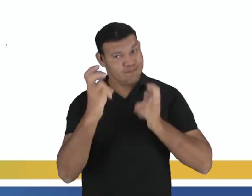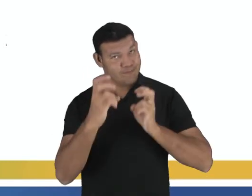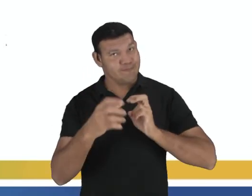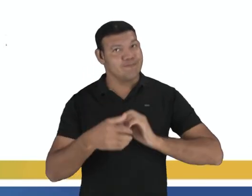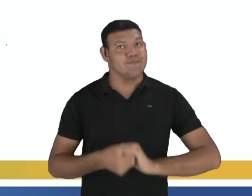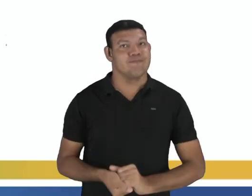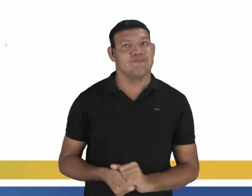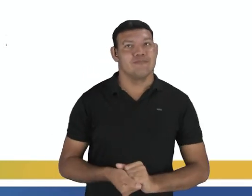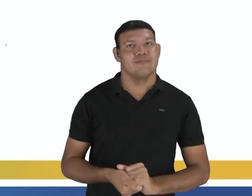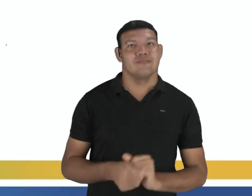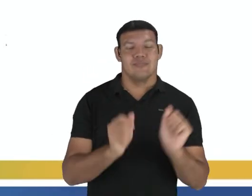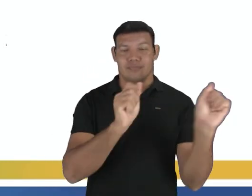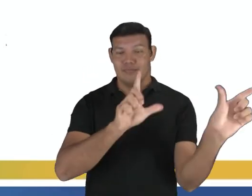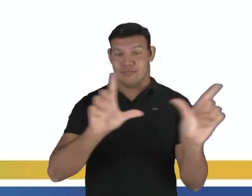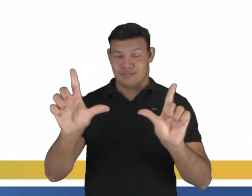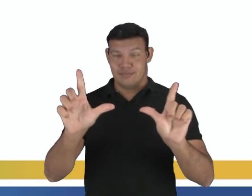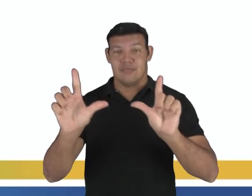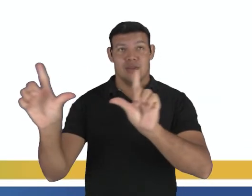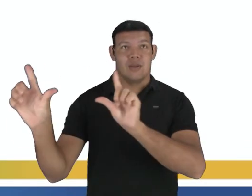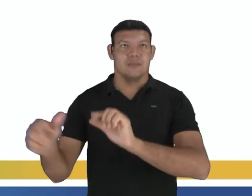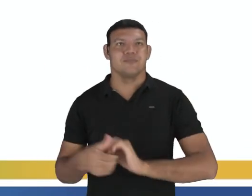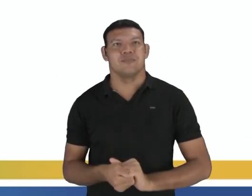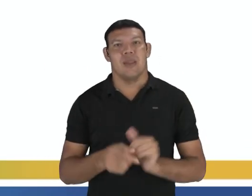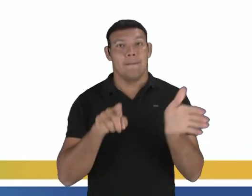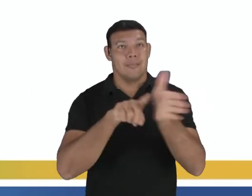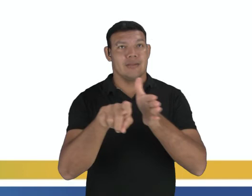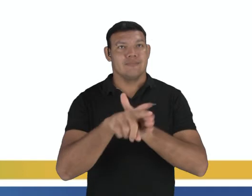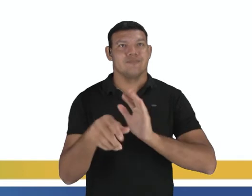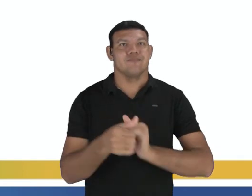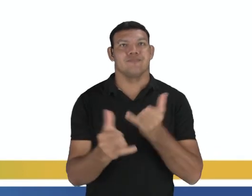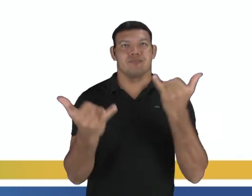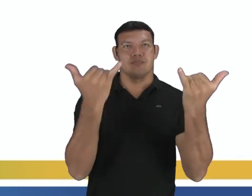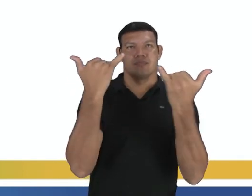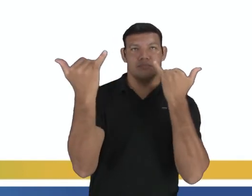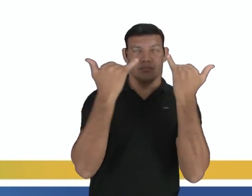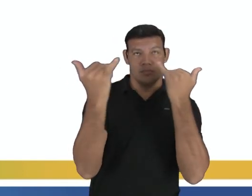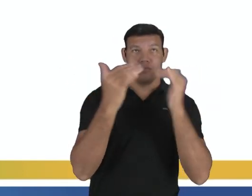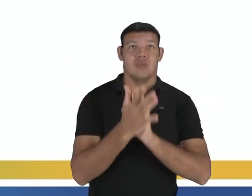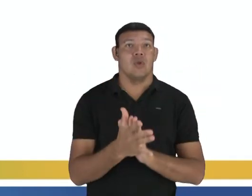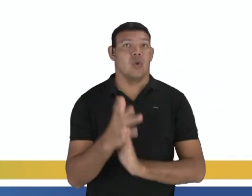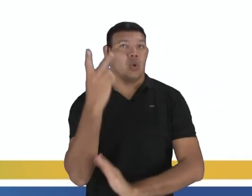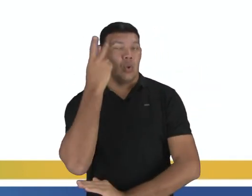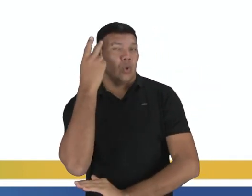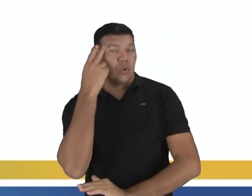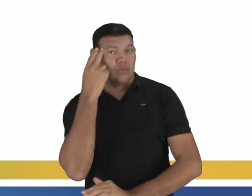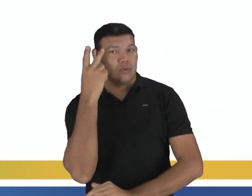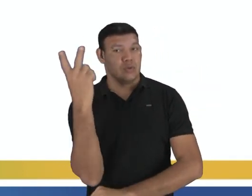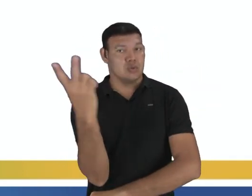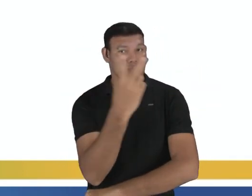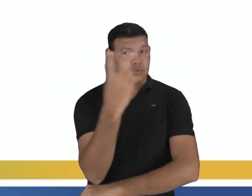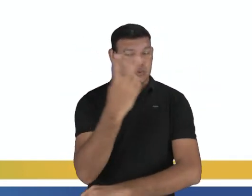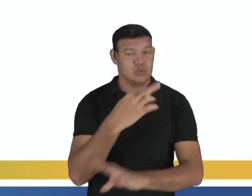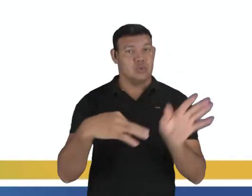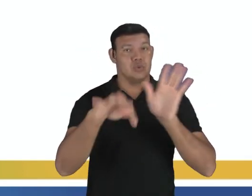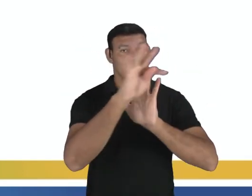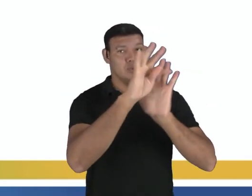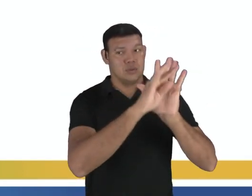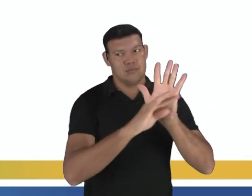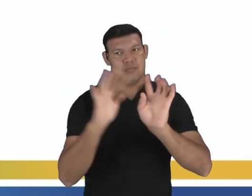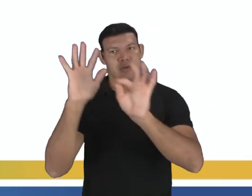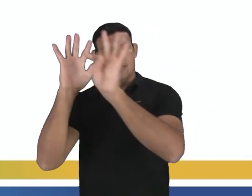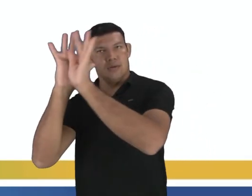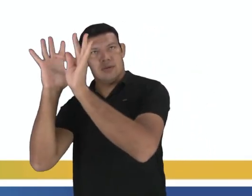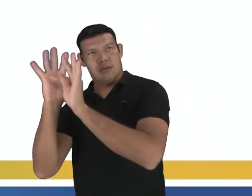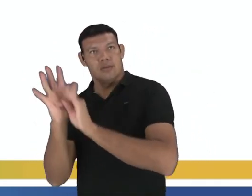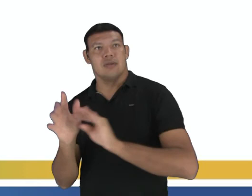questão. Aqui é uma tirinha e a questão. A informação em comum nesses textos é: